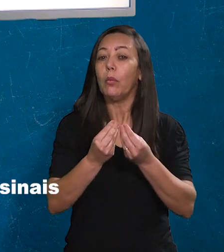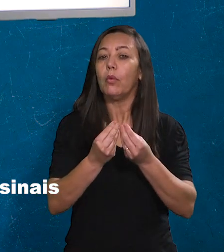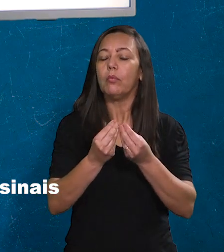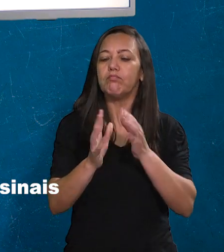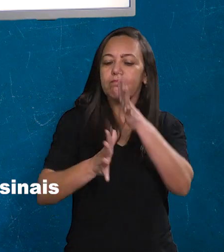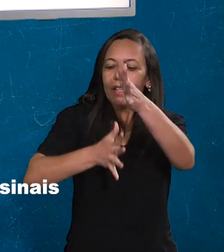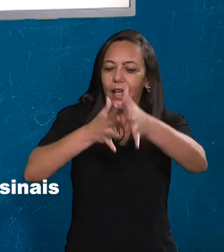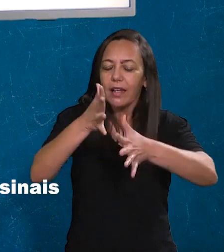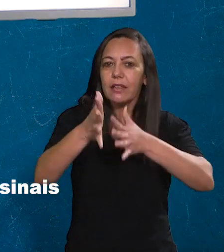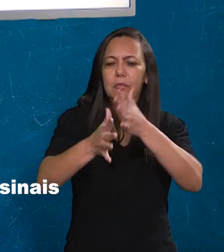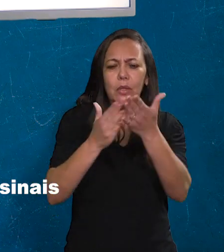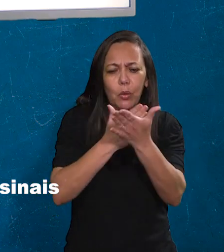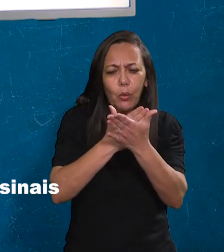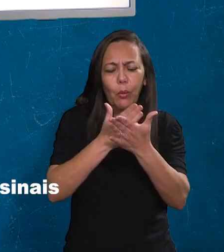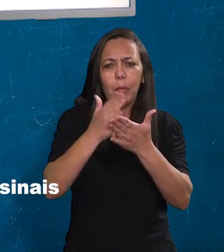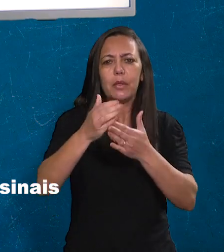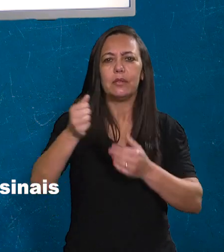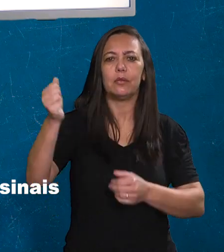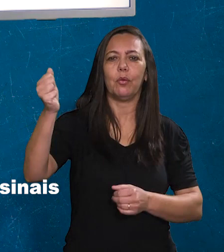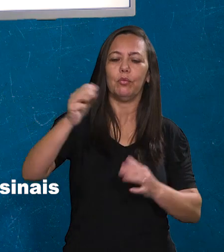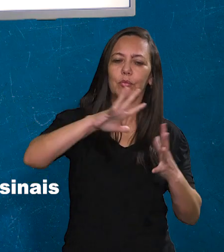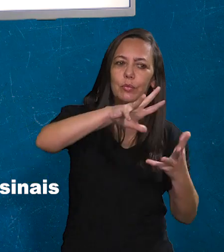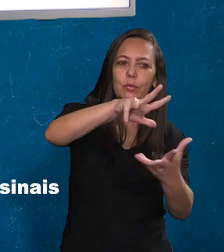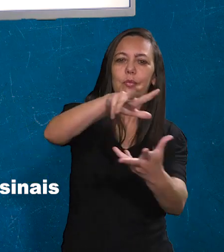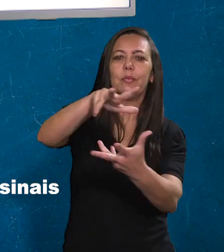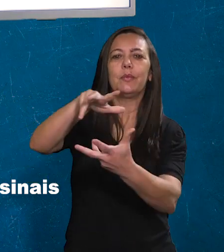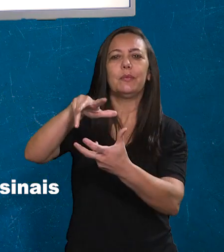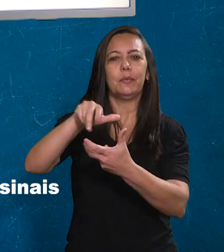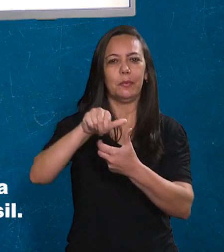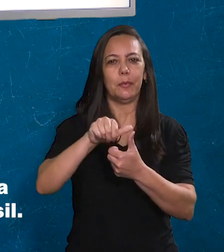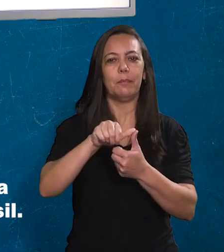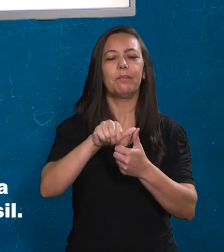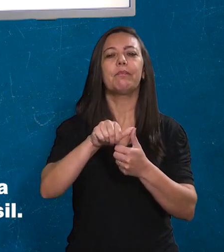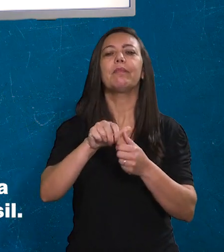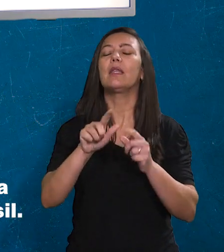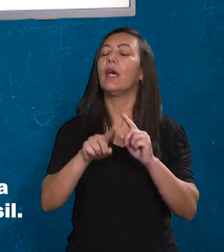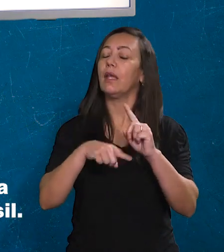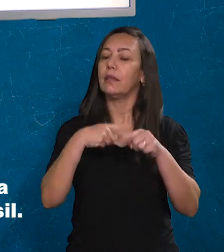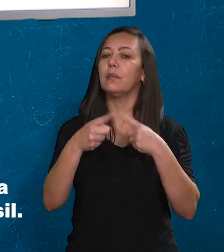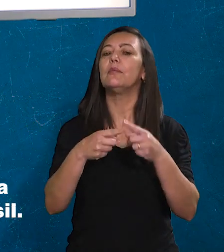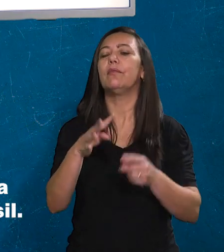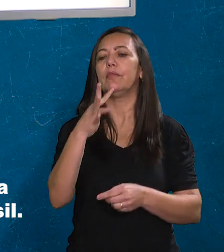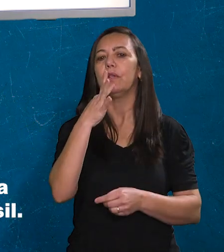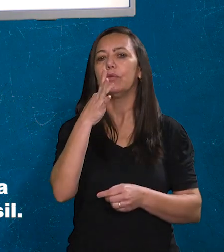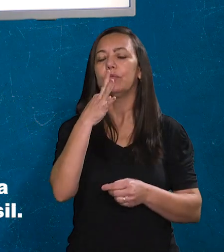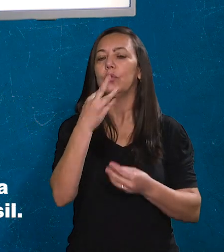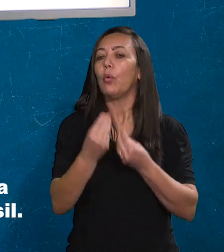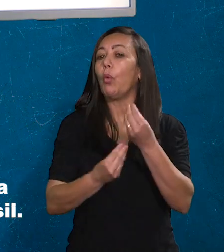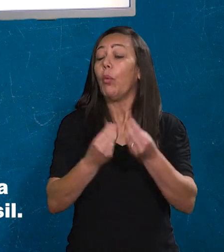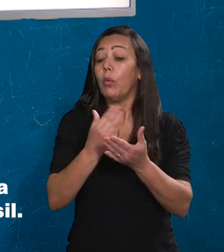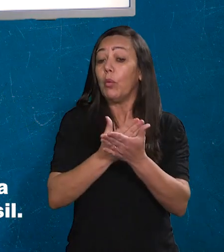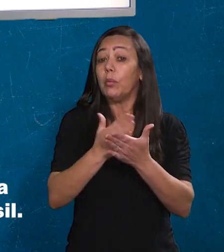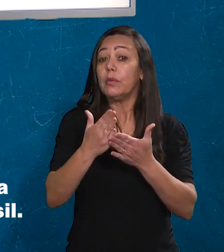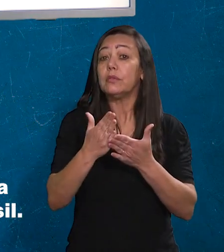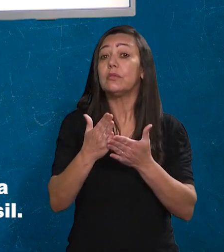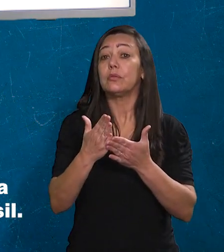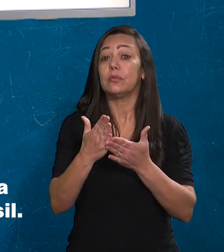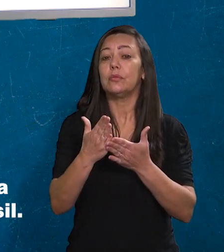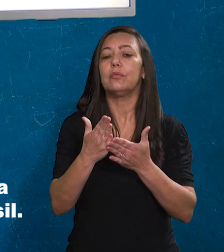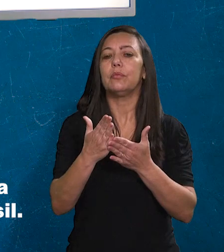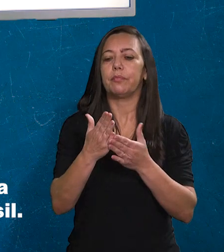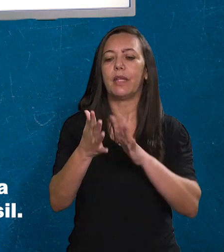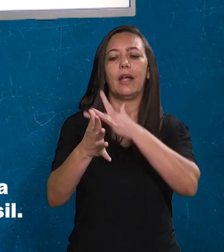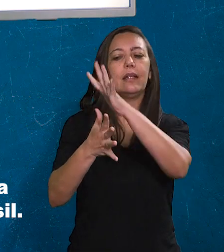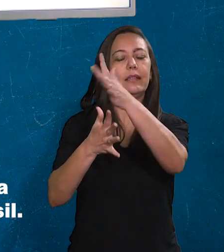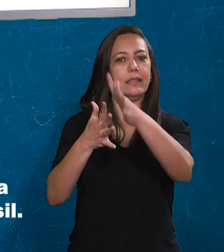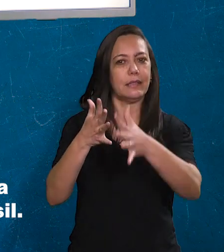línguas de sinais no mundo. E depois a gente vai conhecer como surgiu a Libras, que é a